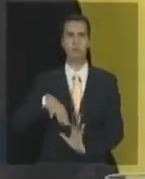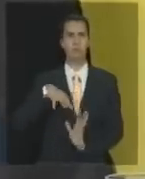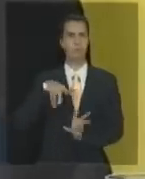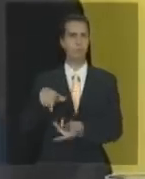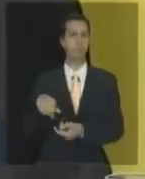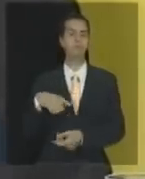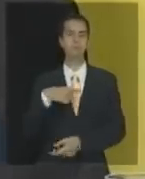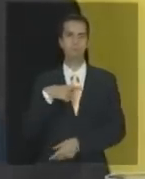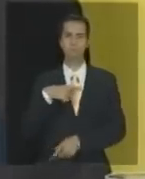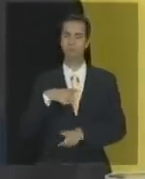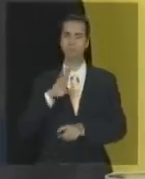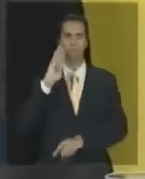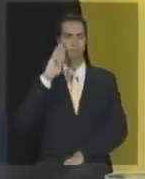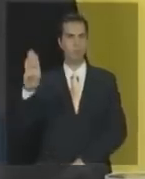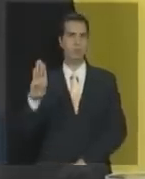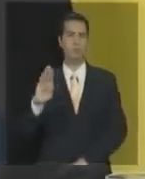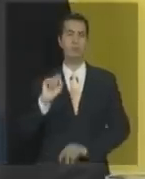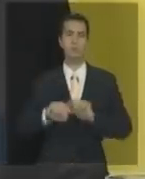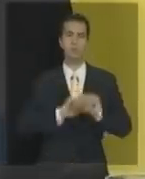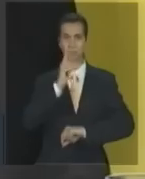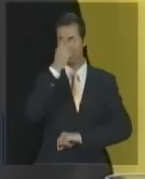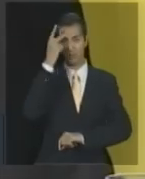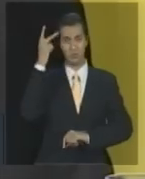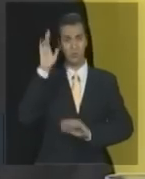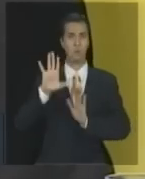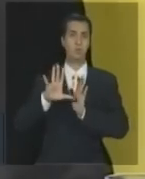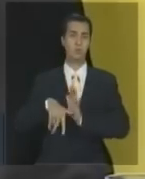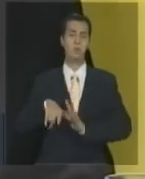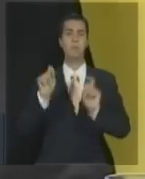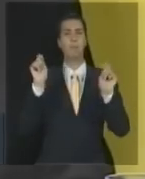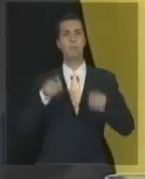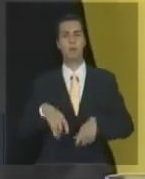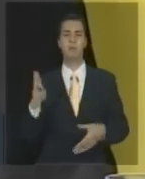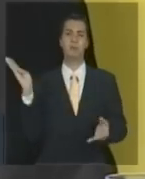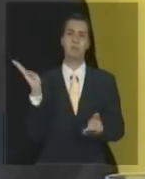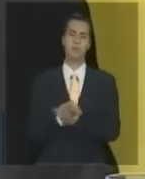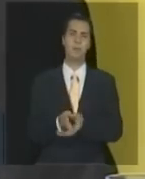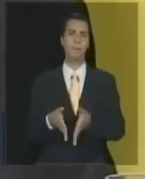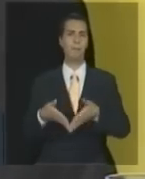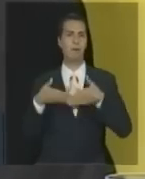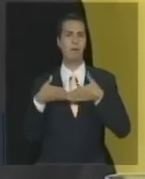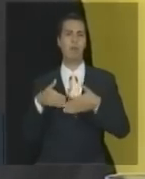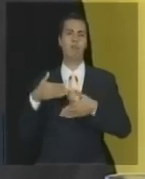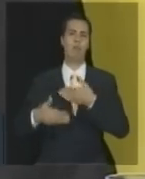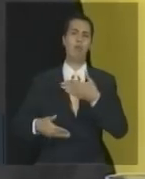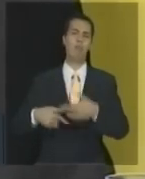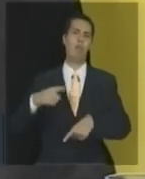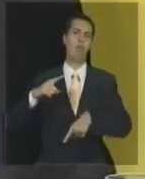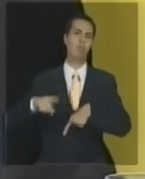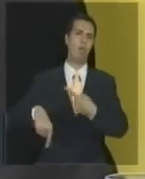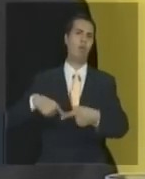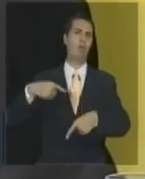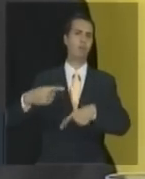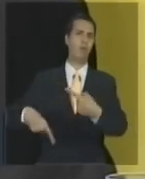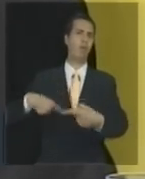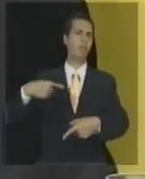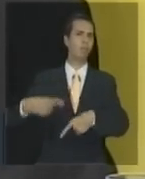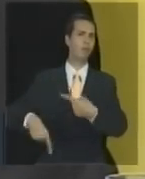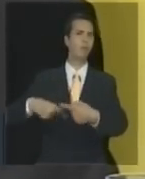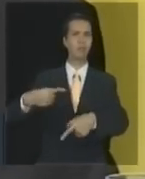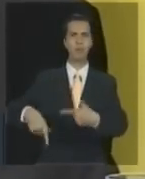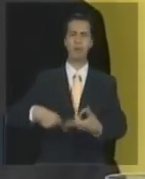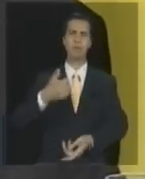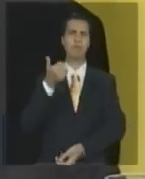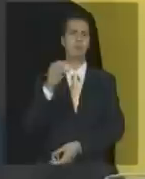que permitem aos corruptos fazer uso de recursos e de instrumentos protelatórios que prolongam os processos